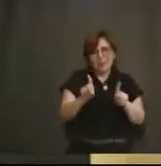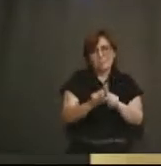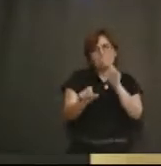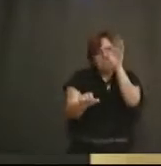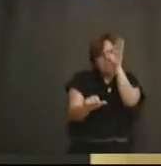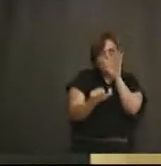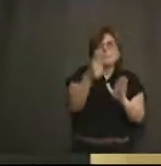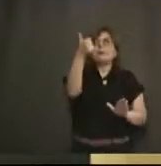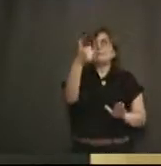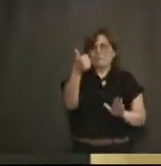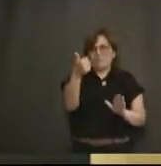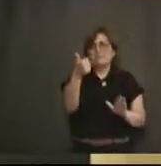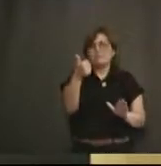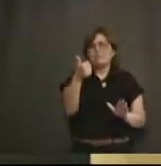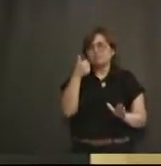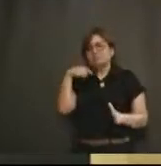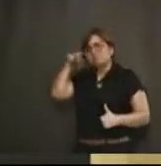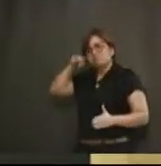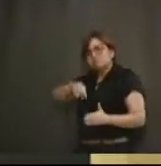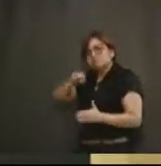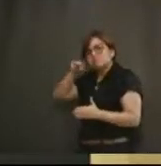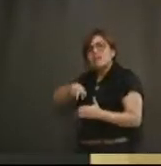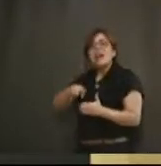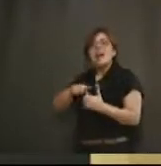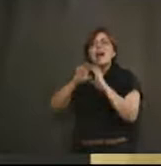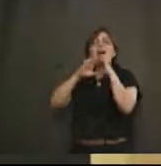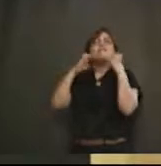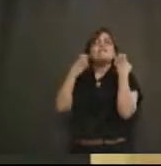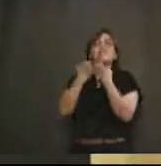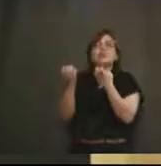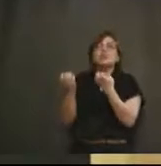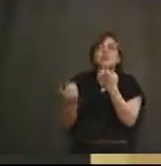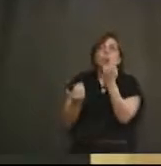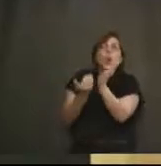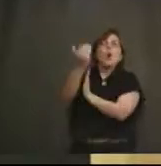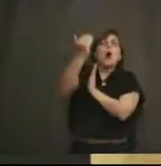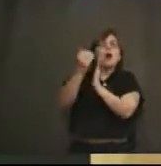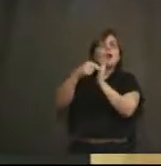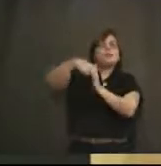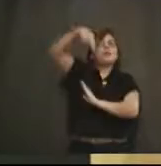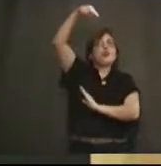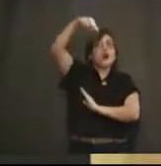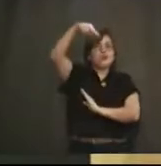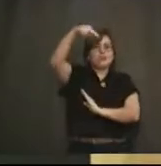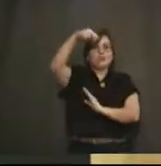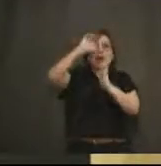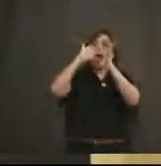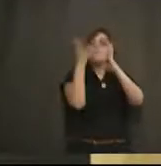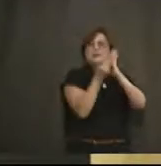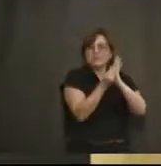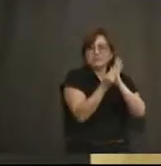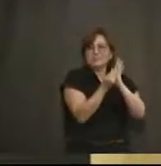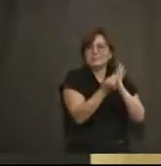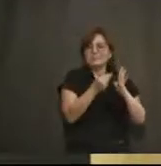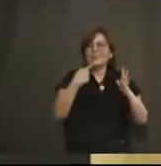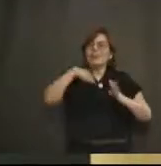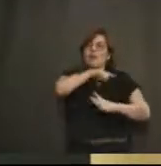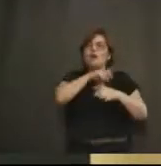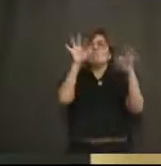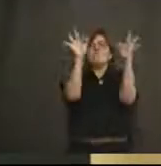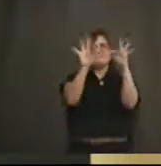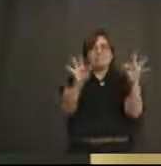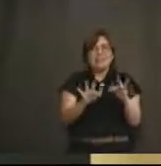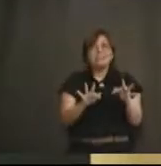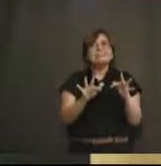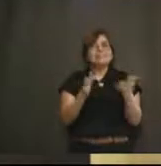vez que, pelo que li, que o evento vem à Amazônia, não é? E ficamos felizes de que